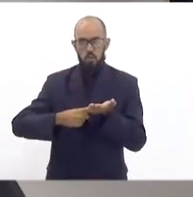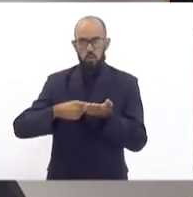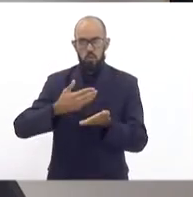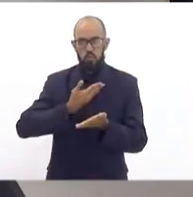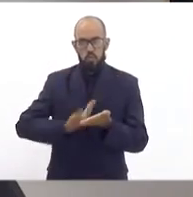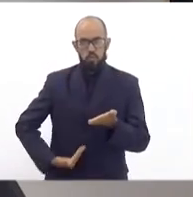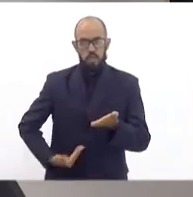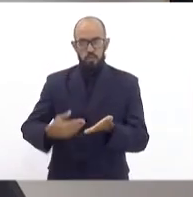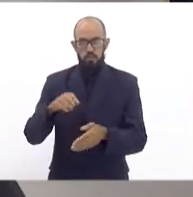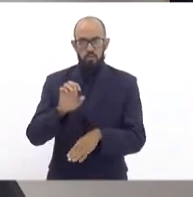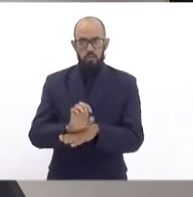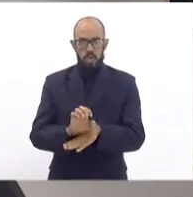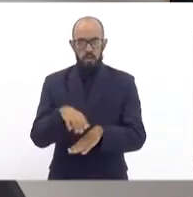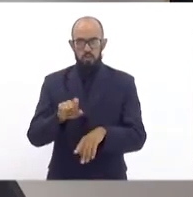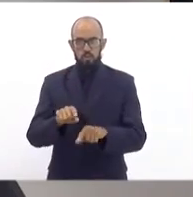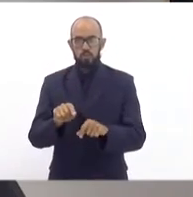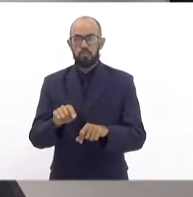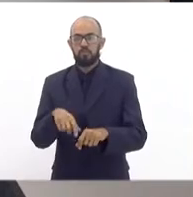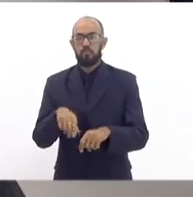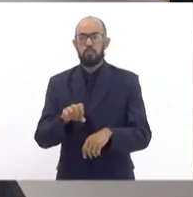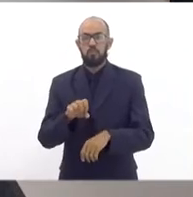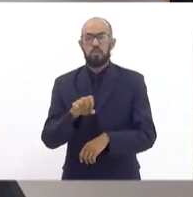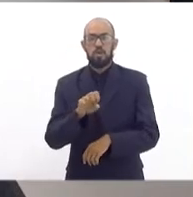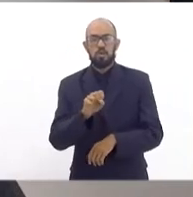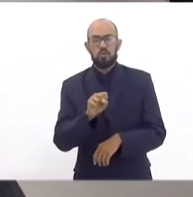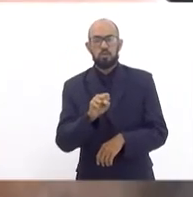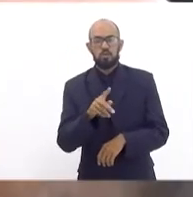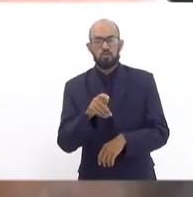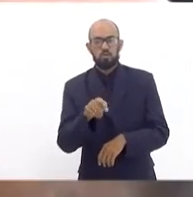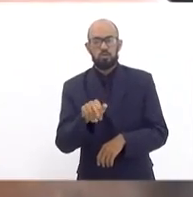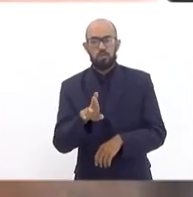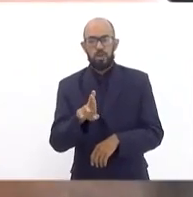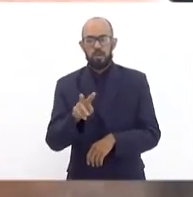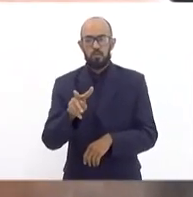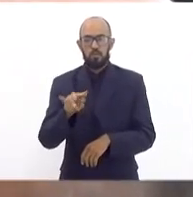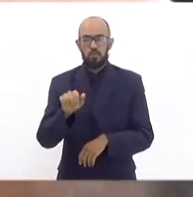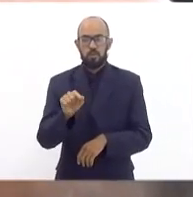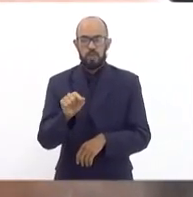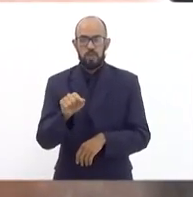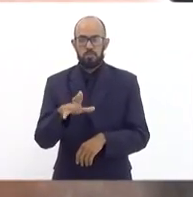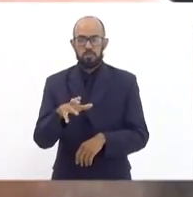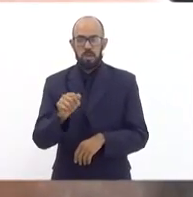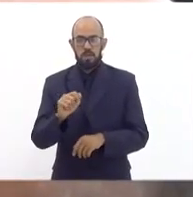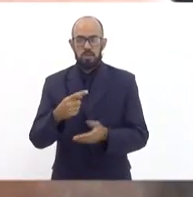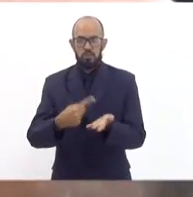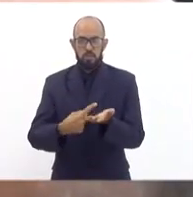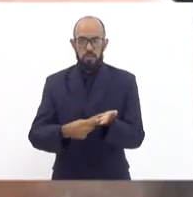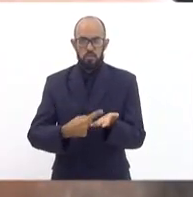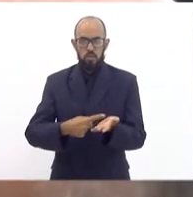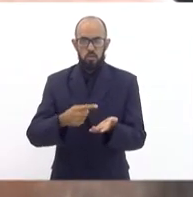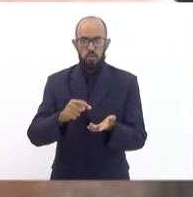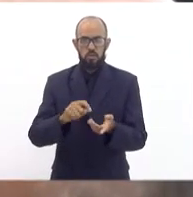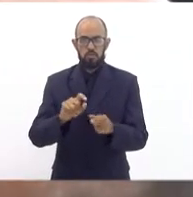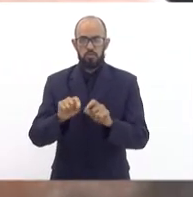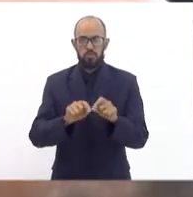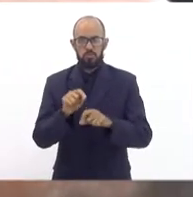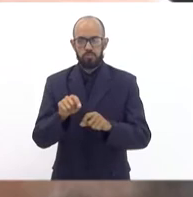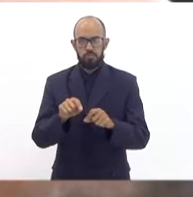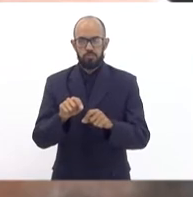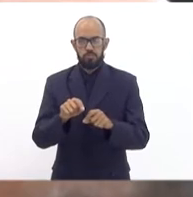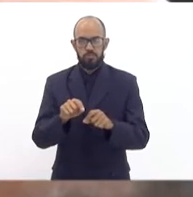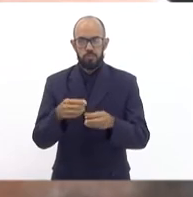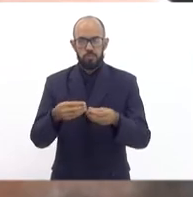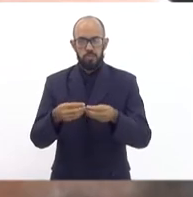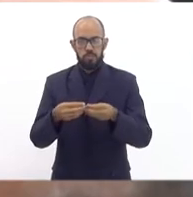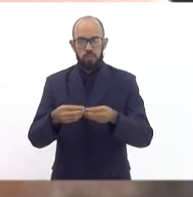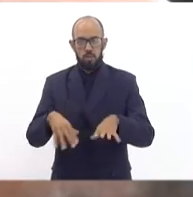Estado, né, com a Supervia para que esse valor não fosse R$ 5,90 e, em